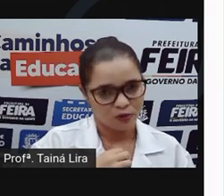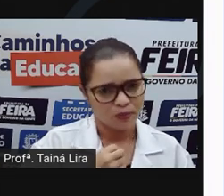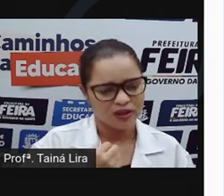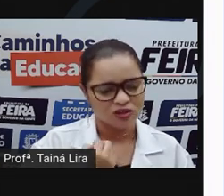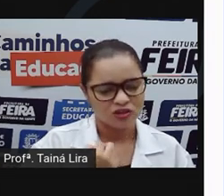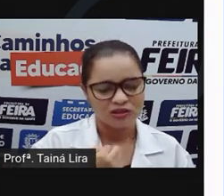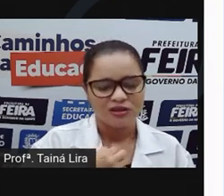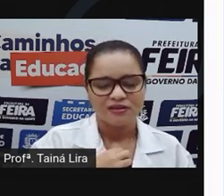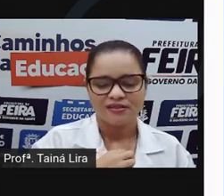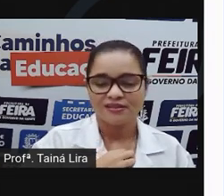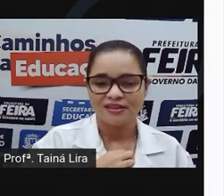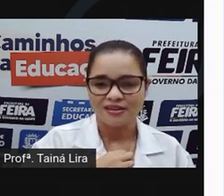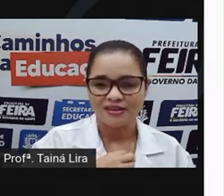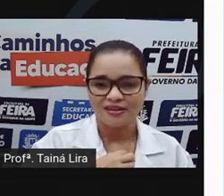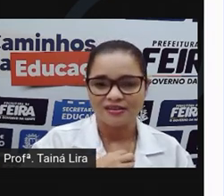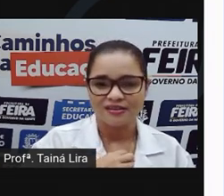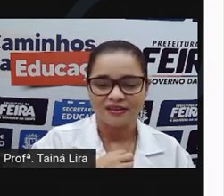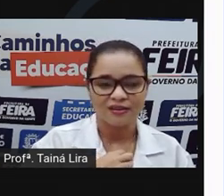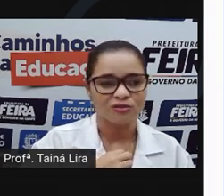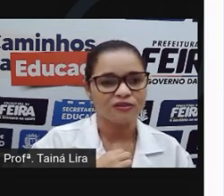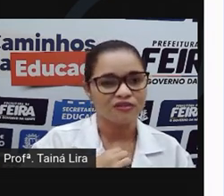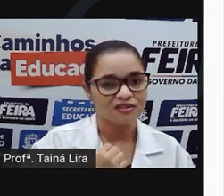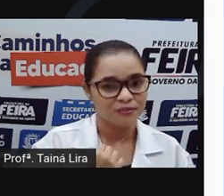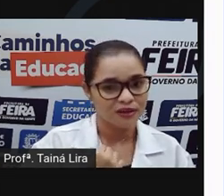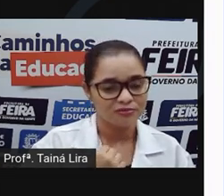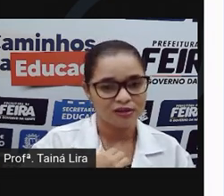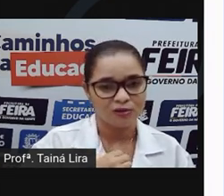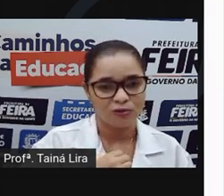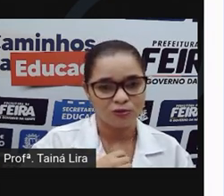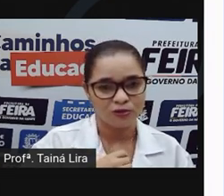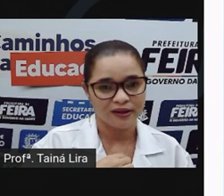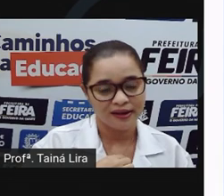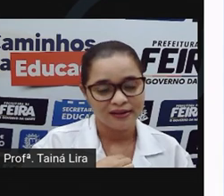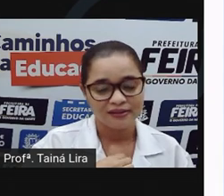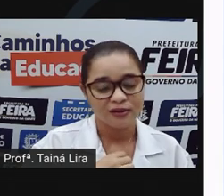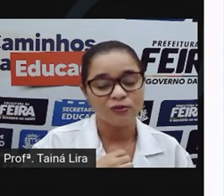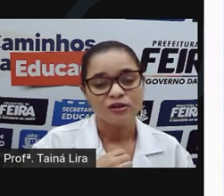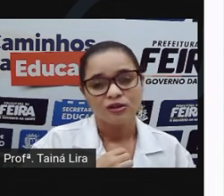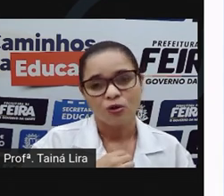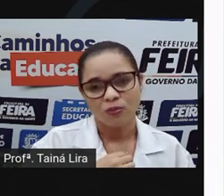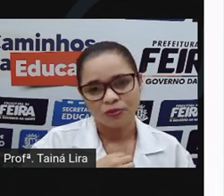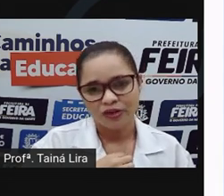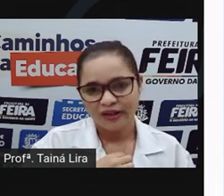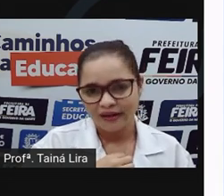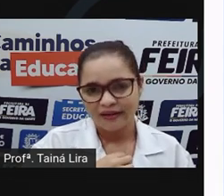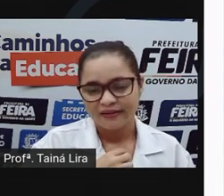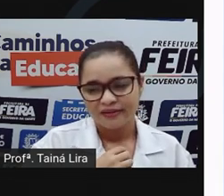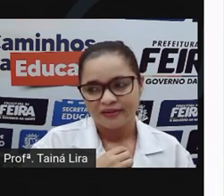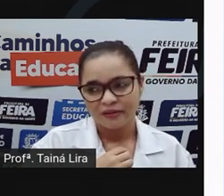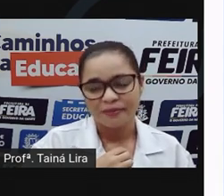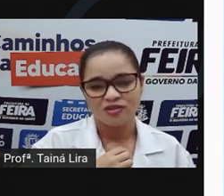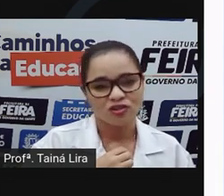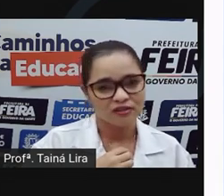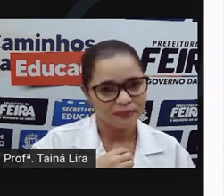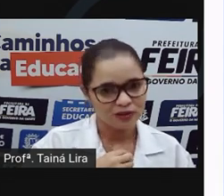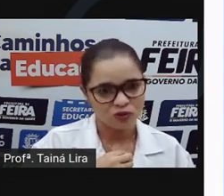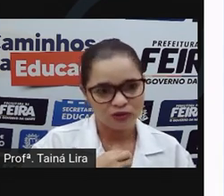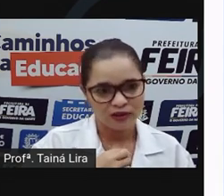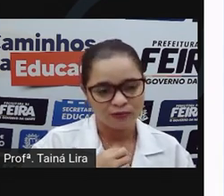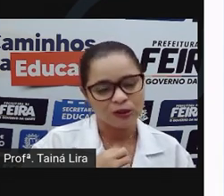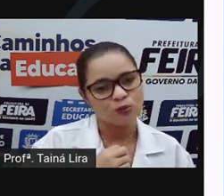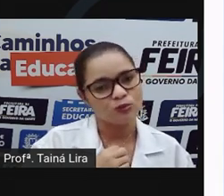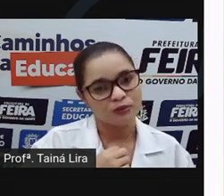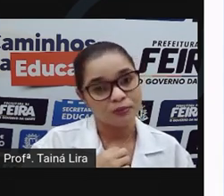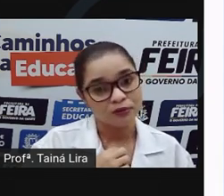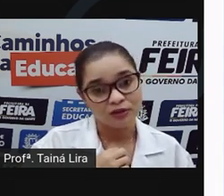verificando realmente se não tem vazamento aí em algum lugar? Então, comunicar, né? Pedir sempre ajuda